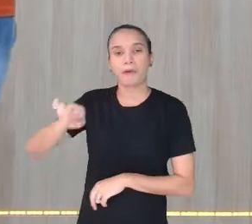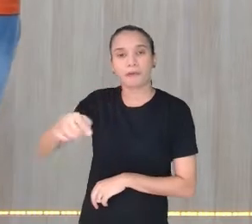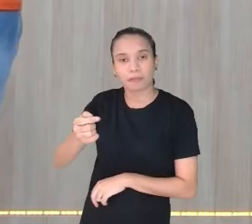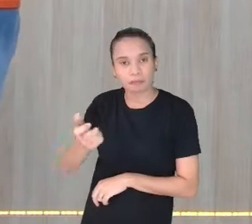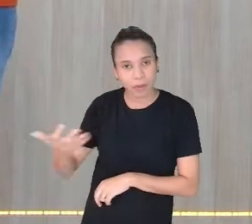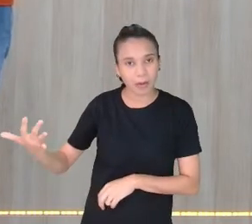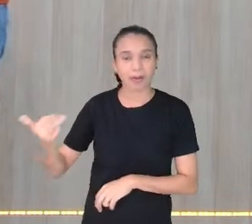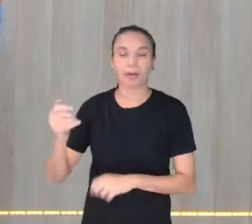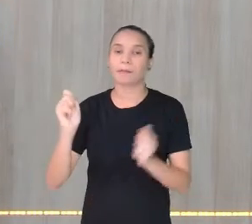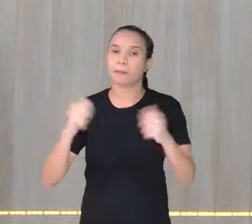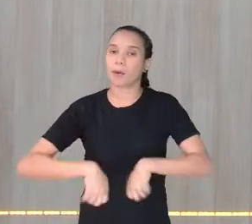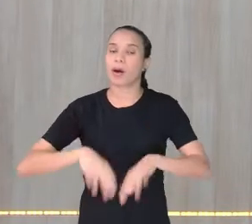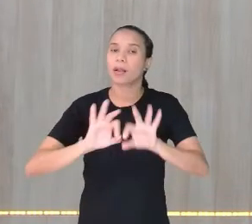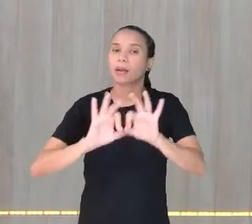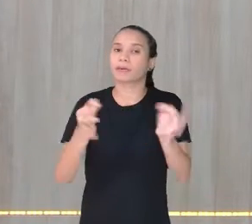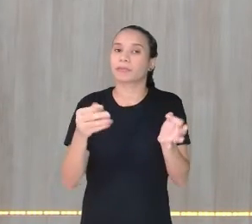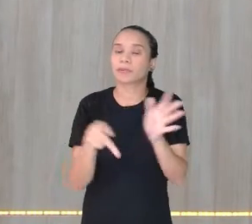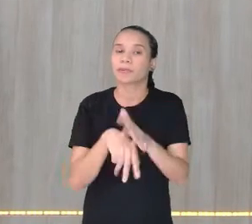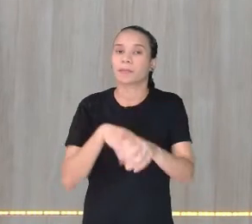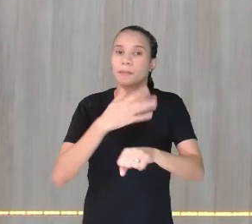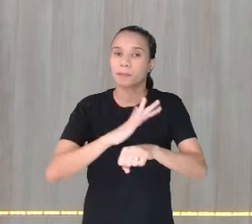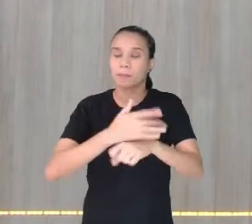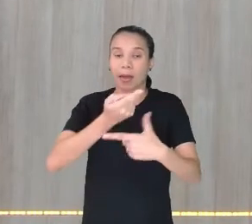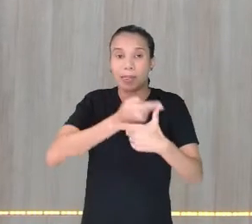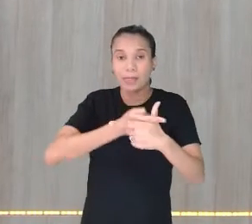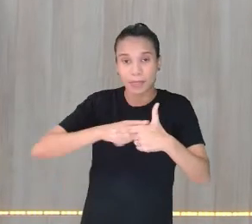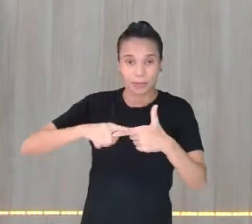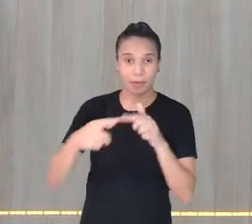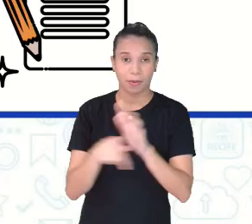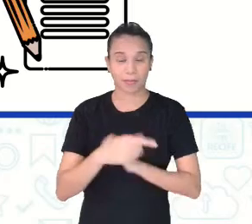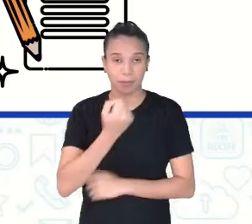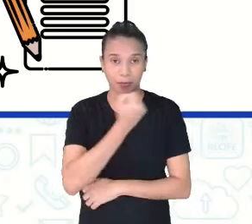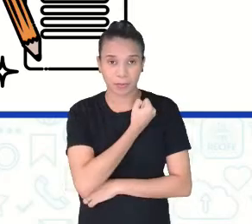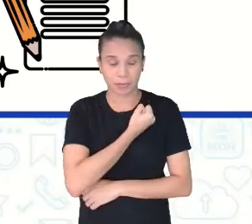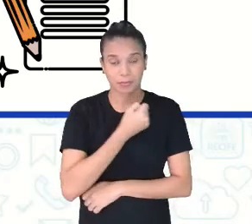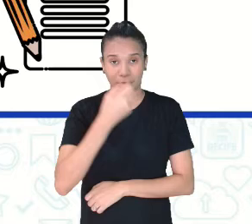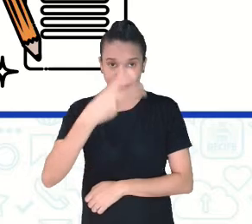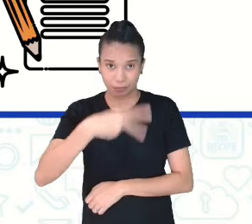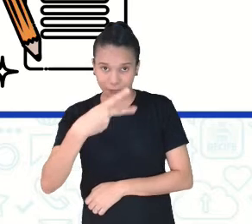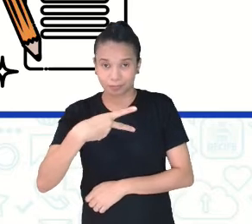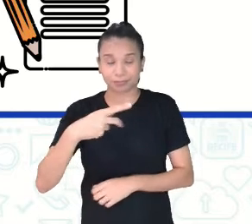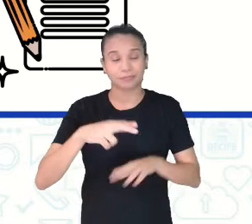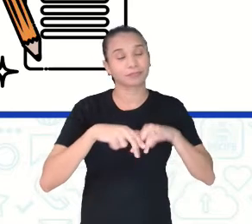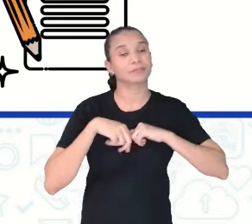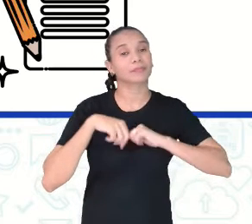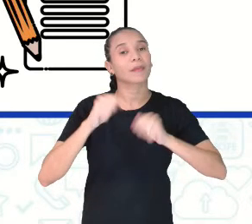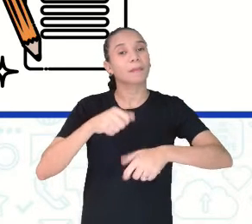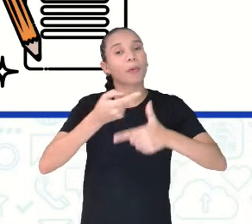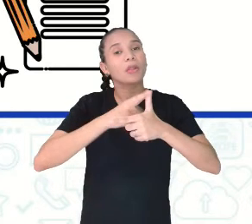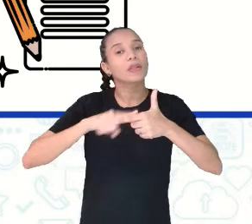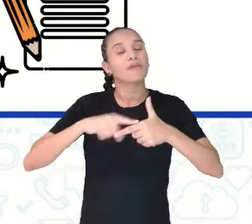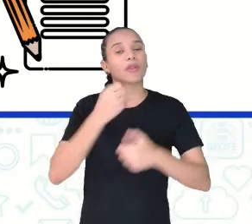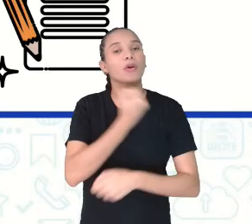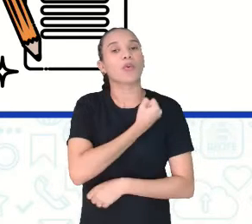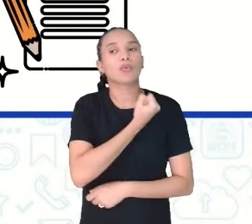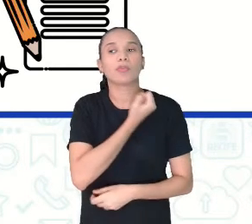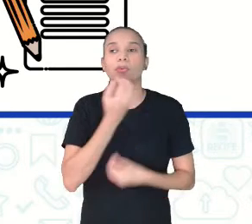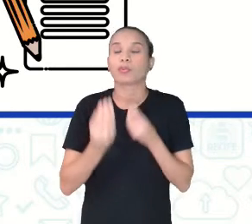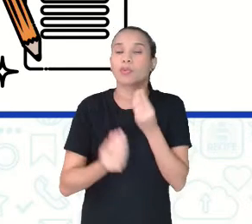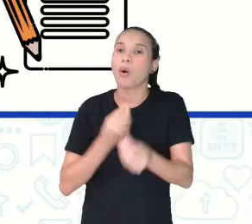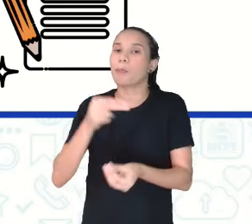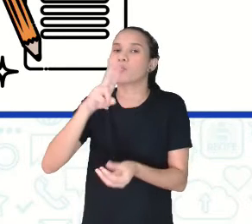gente pode simplesmente efetuar a divisão desses dois números, tá? E eu posso dividir esses números com